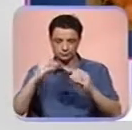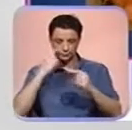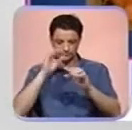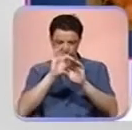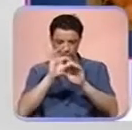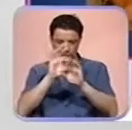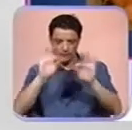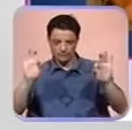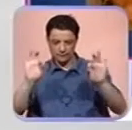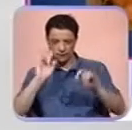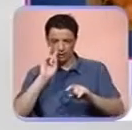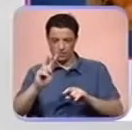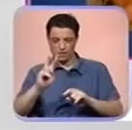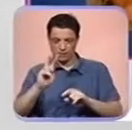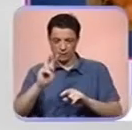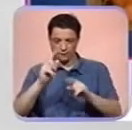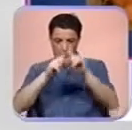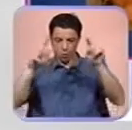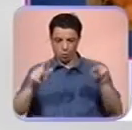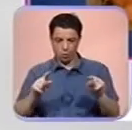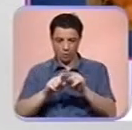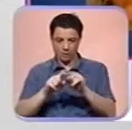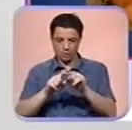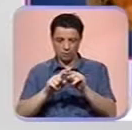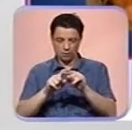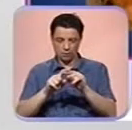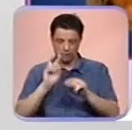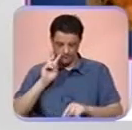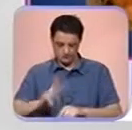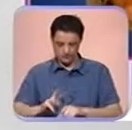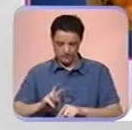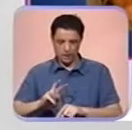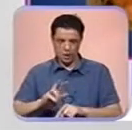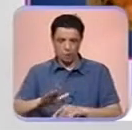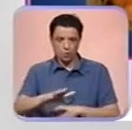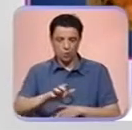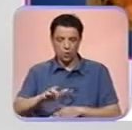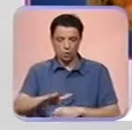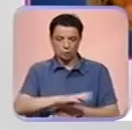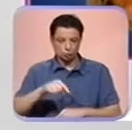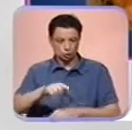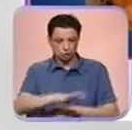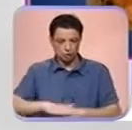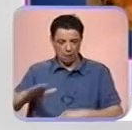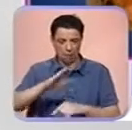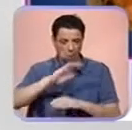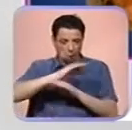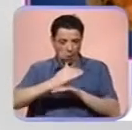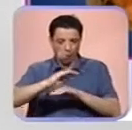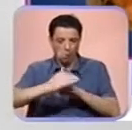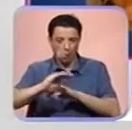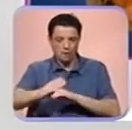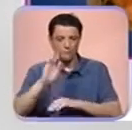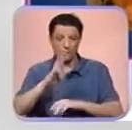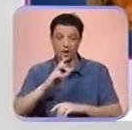um doente diz-nos que vê o quadriculado do chão do passeio ondulado ou um telhado, isso